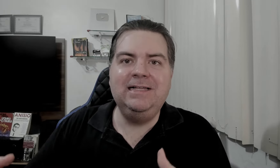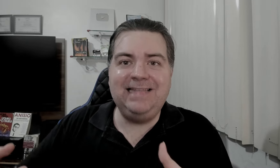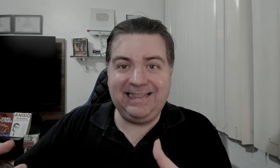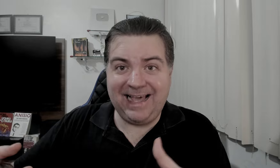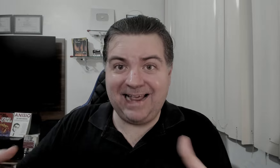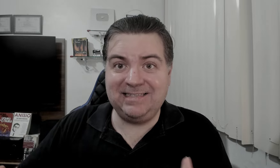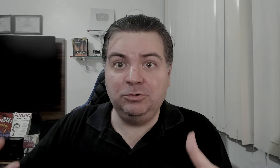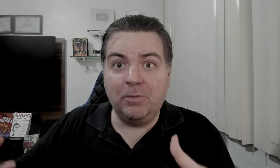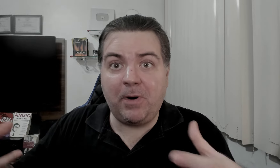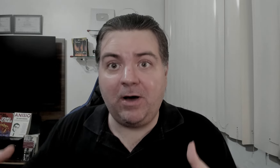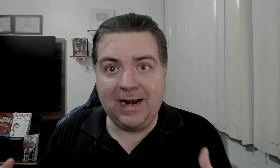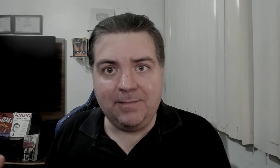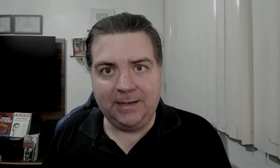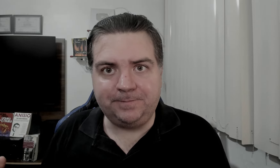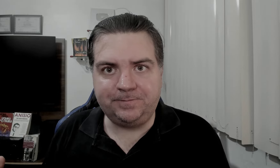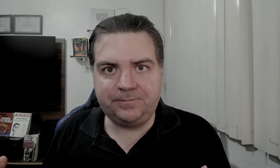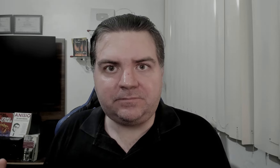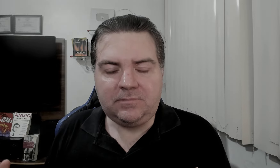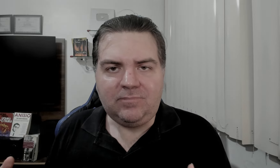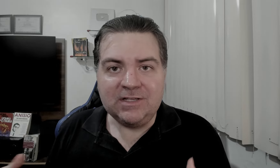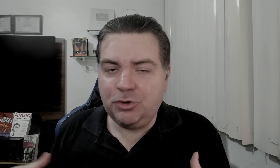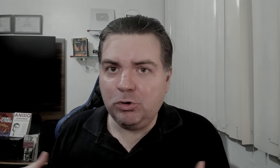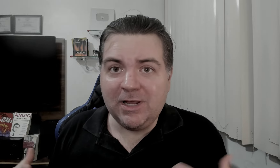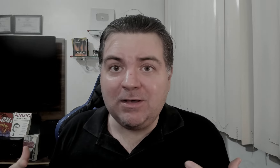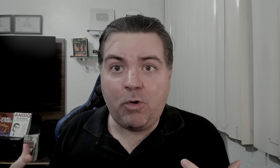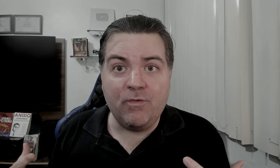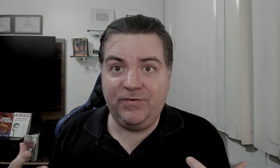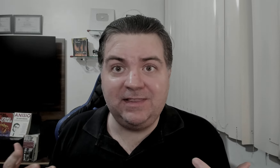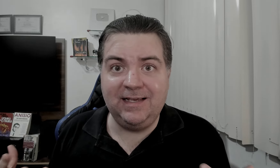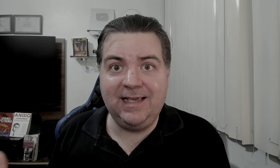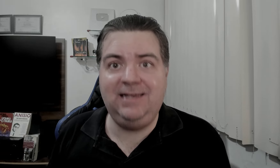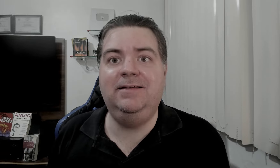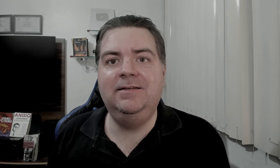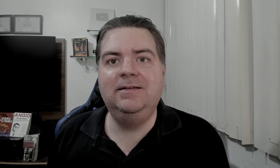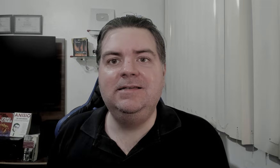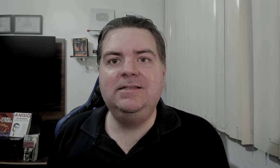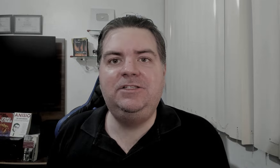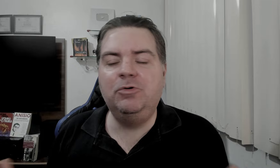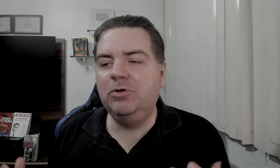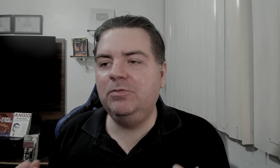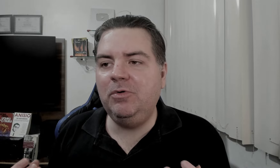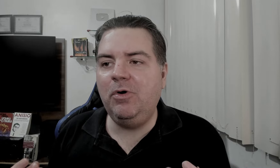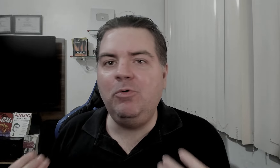participou na integração do programa. Se o Lula não convida ele,